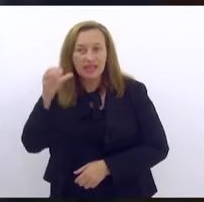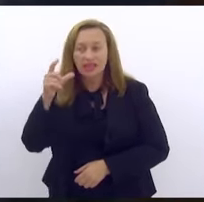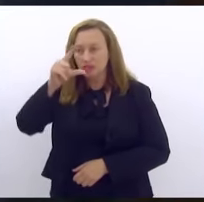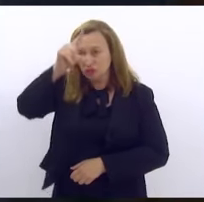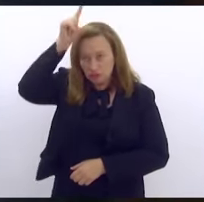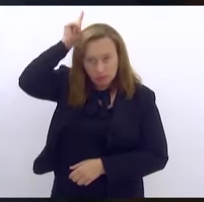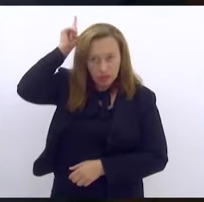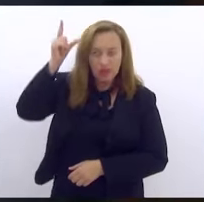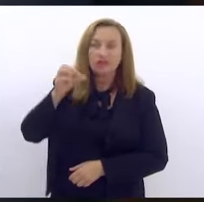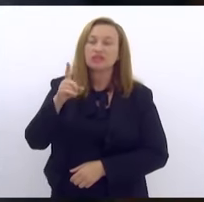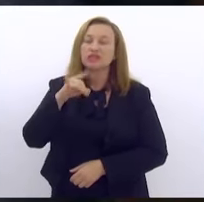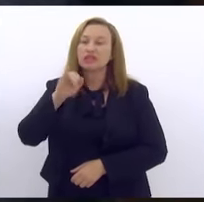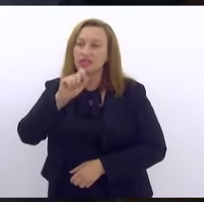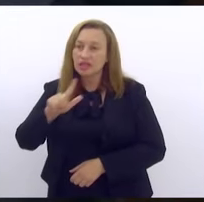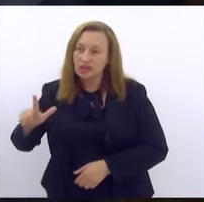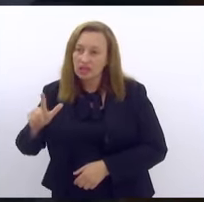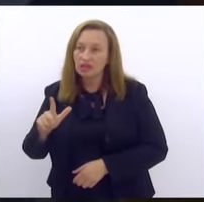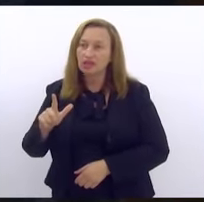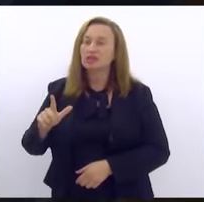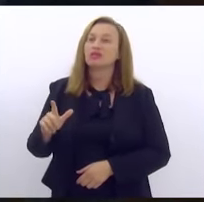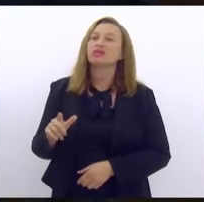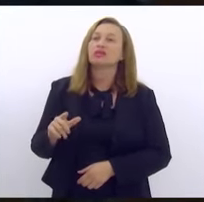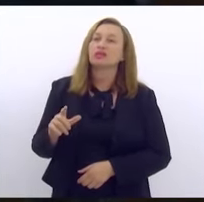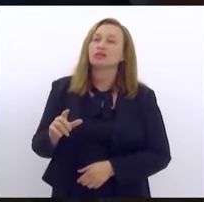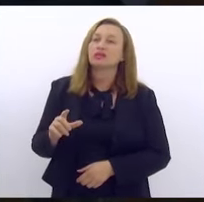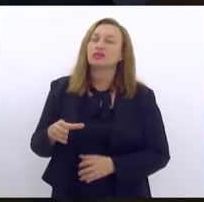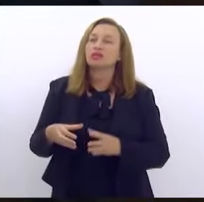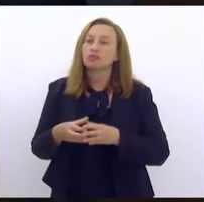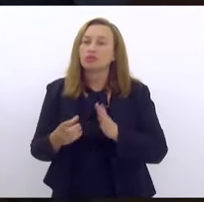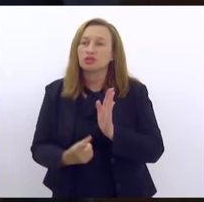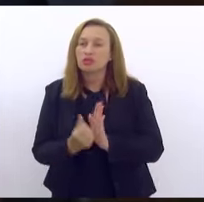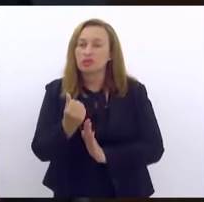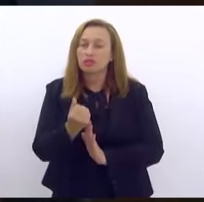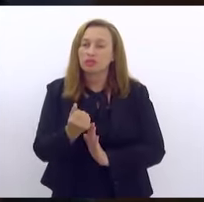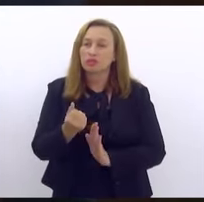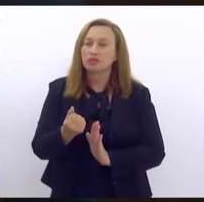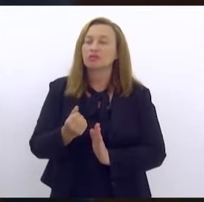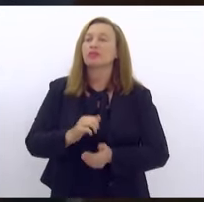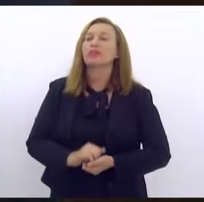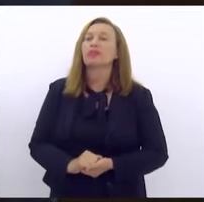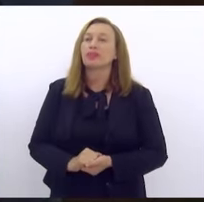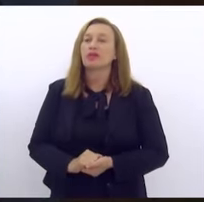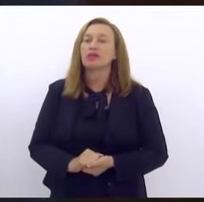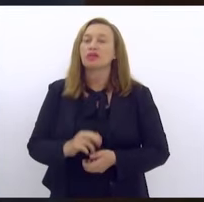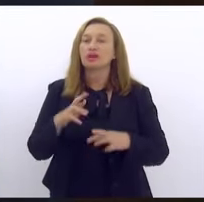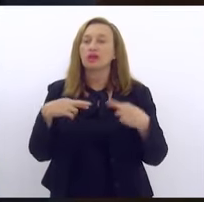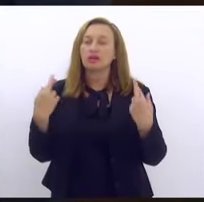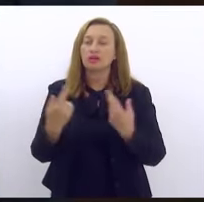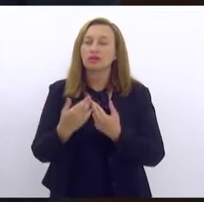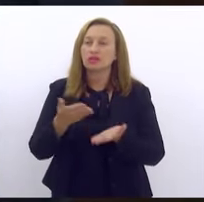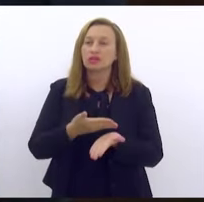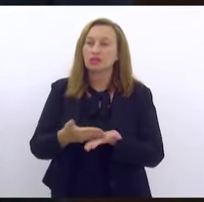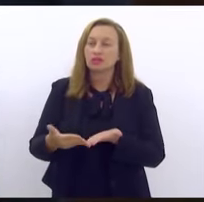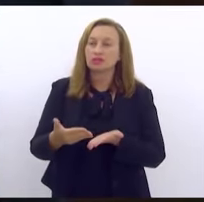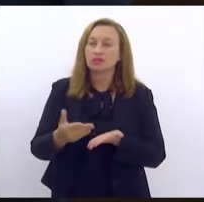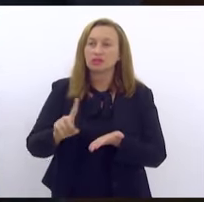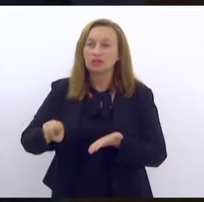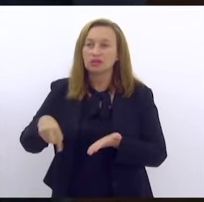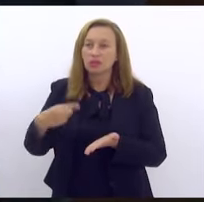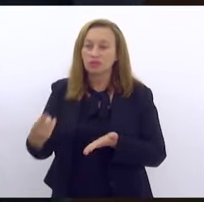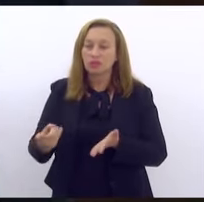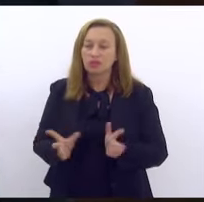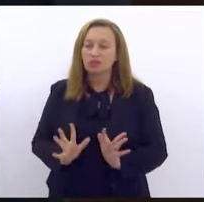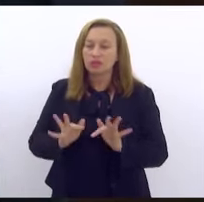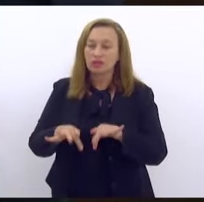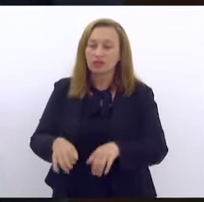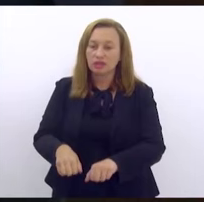Paulo, Daniel Liberon, membros suplentes da Comissão de Orçamento e Finanças, para a reunião que se iniciará logo após o termo